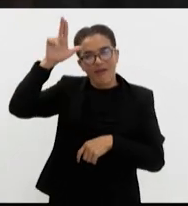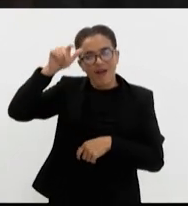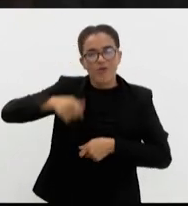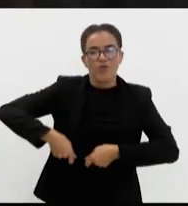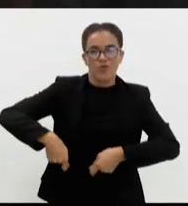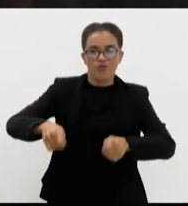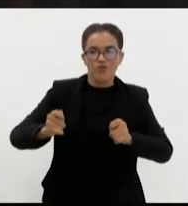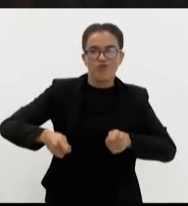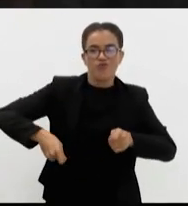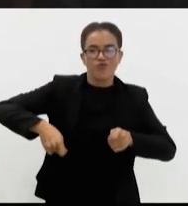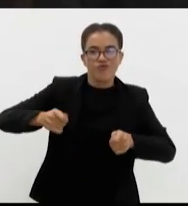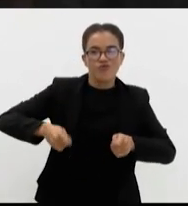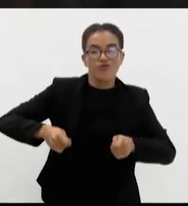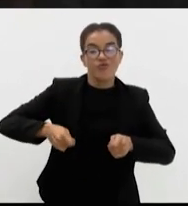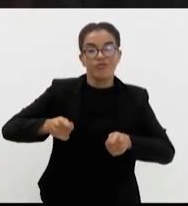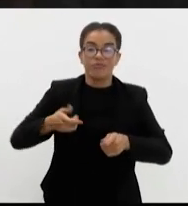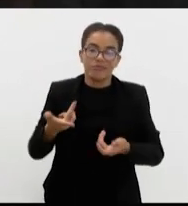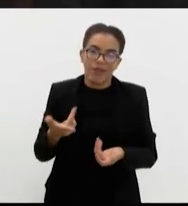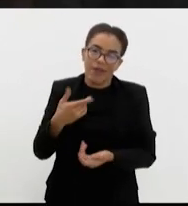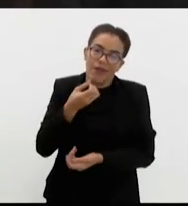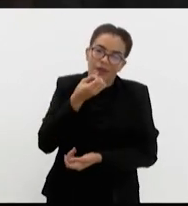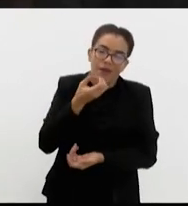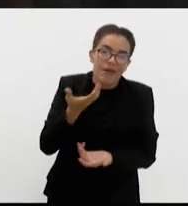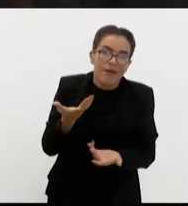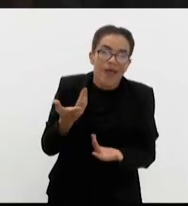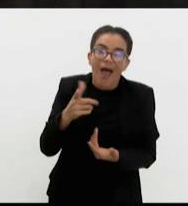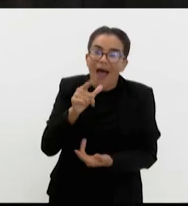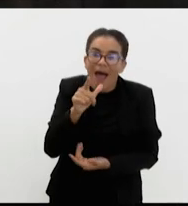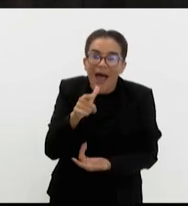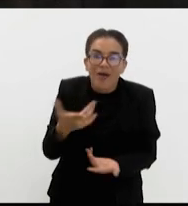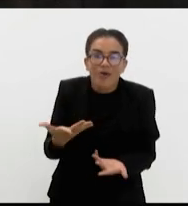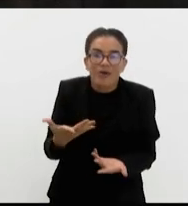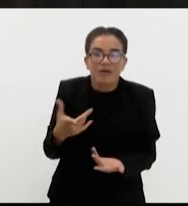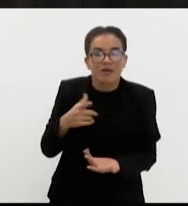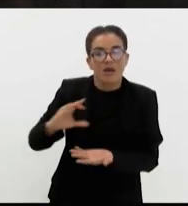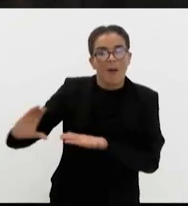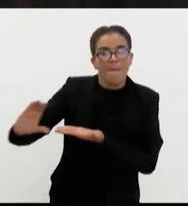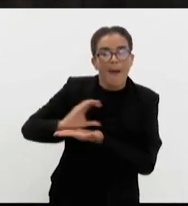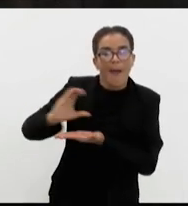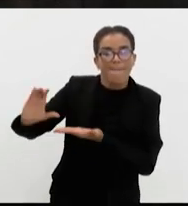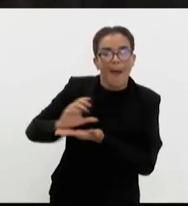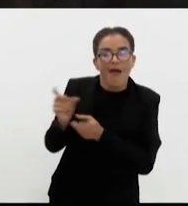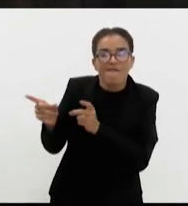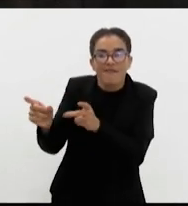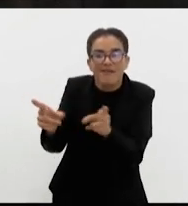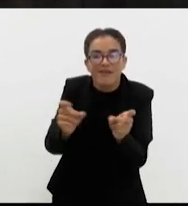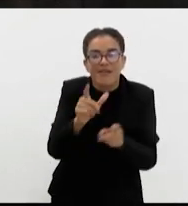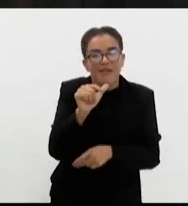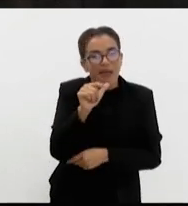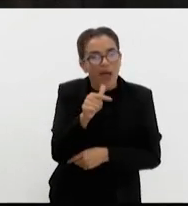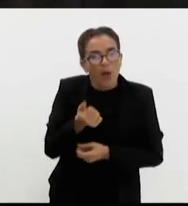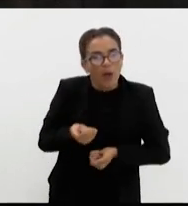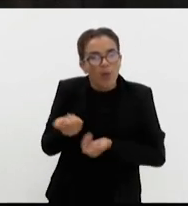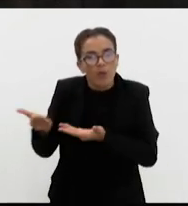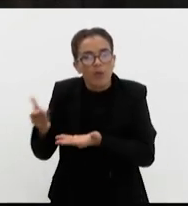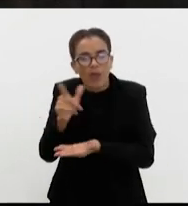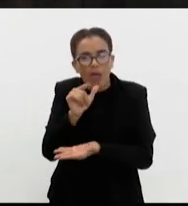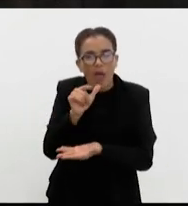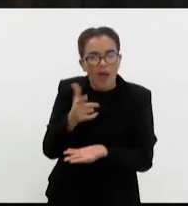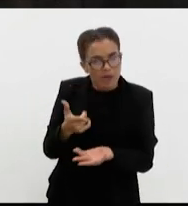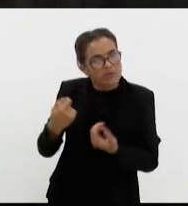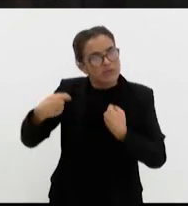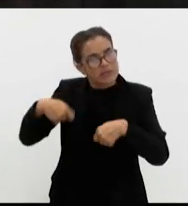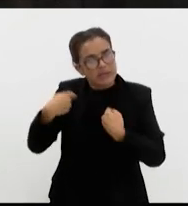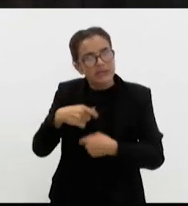água é um bem essencial e a concessionária ganha dinheiro através da venda de água porque não levar água para lá tem que levar